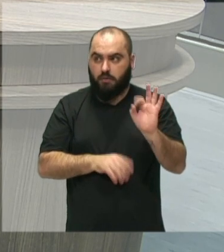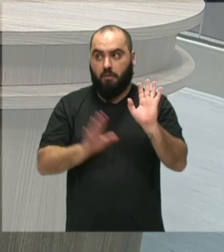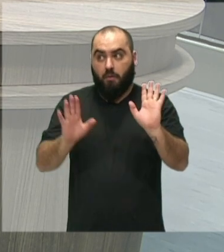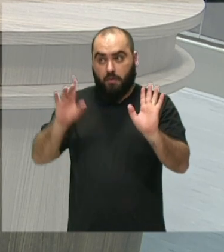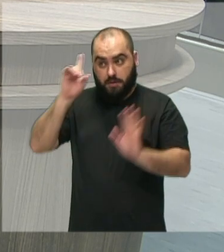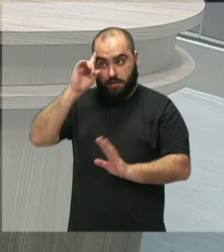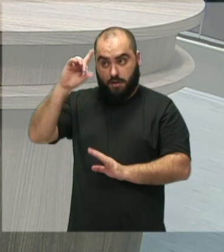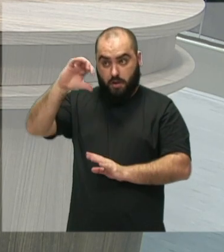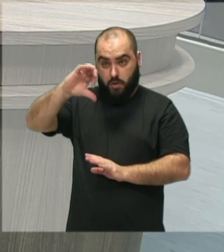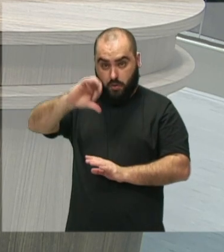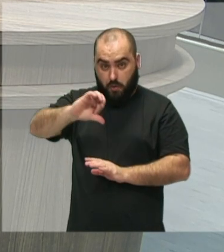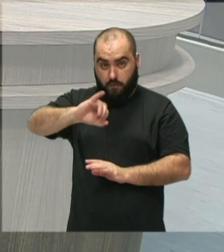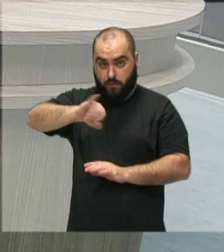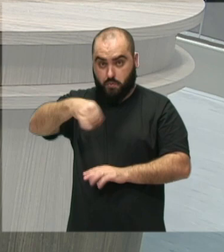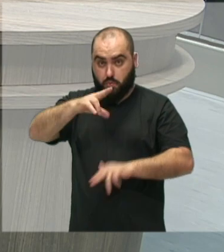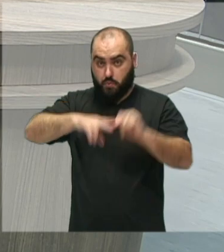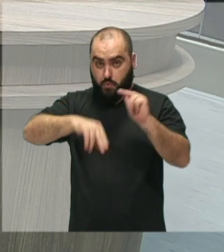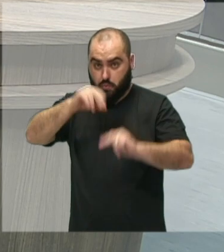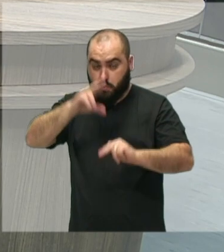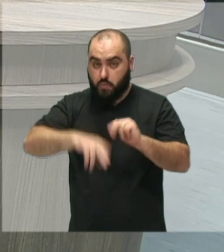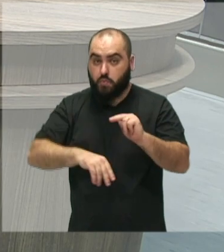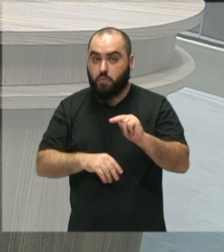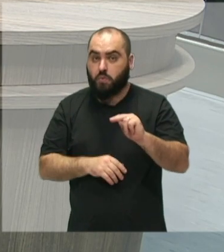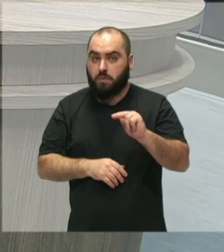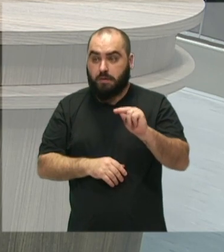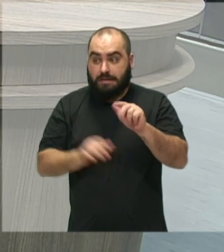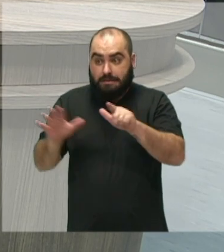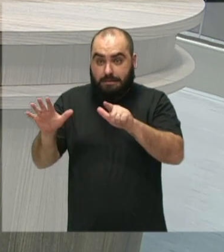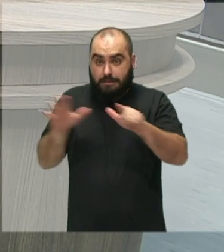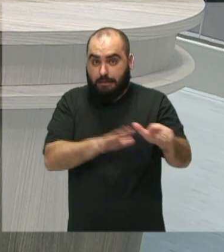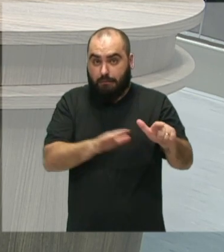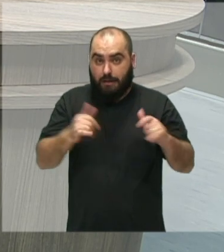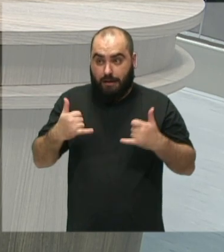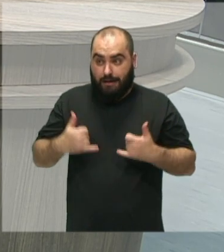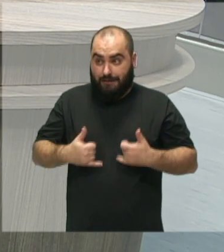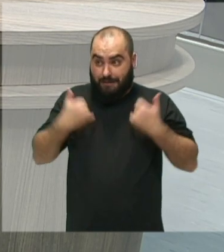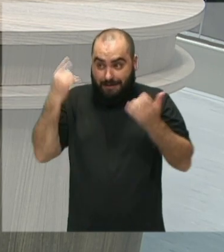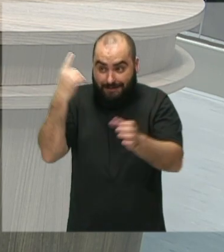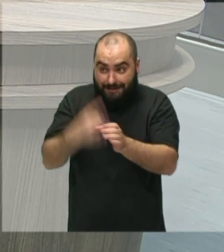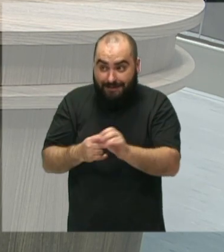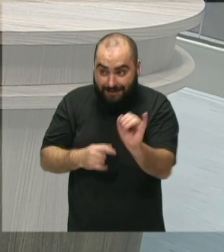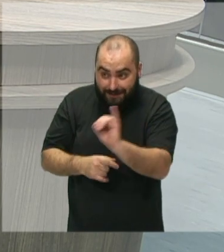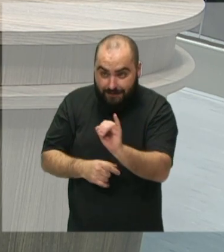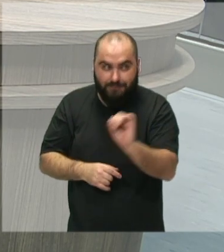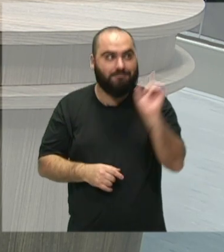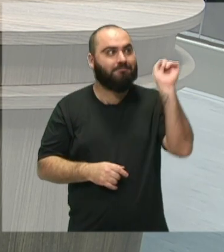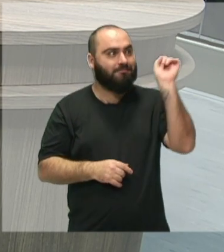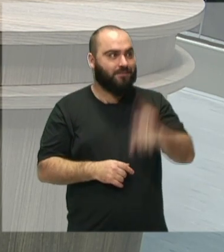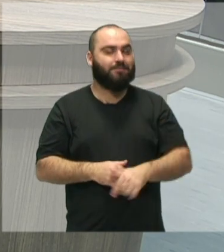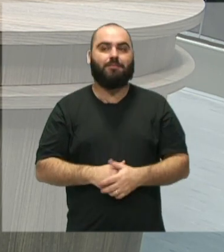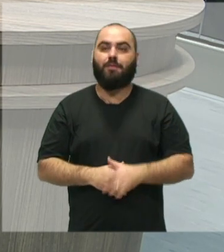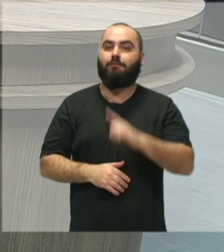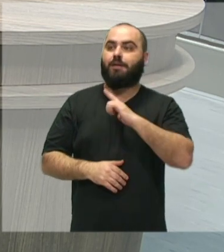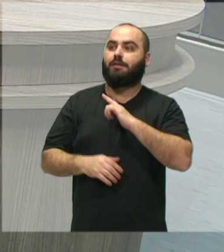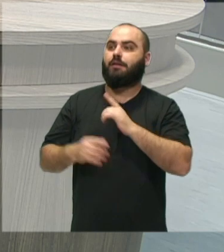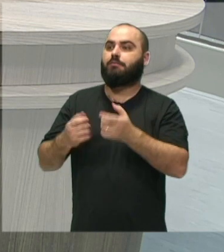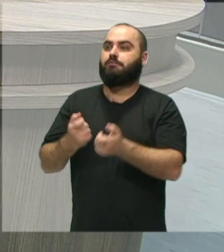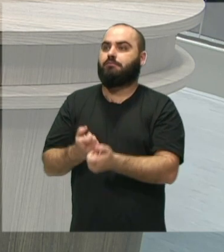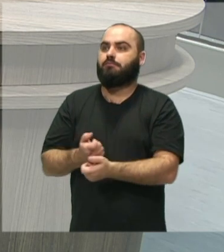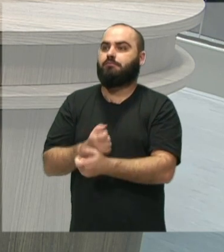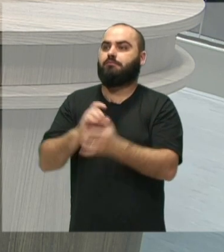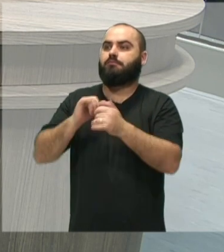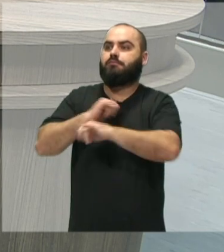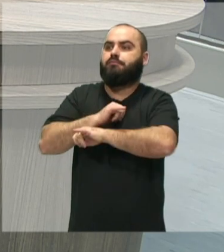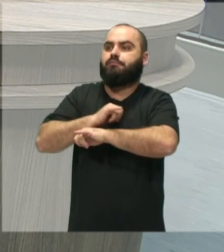né? Dia 9 agora de junho, bem na semana de aniversário da cidade, vão fazer o lançamento, né?